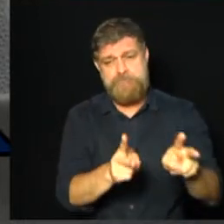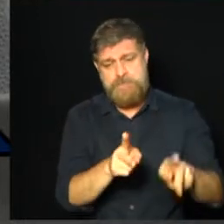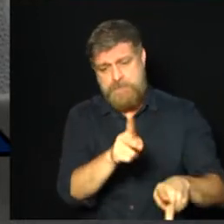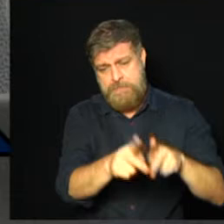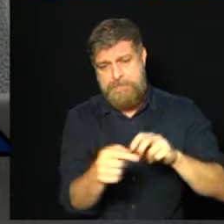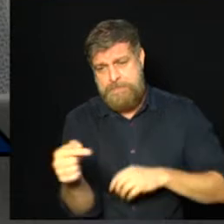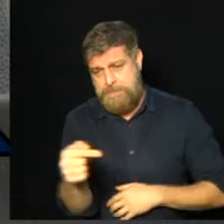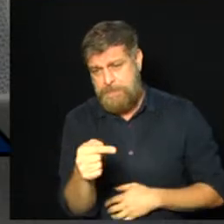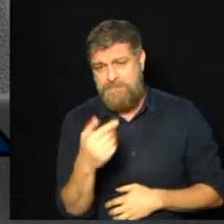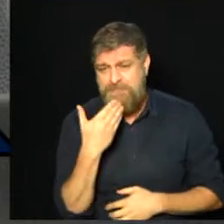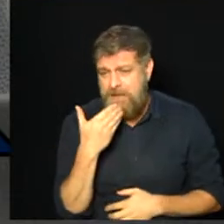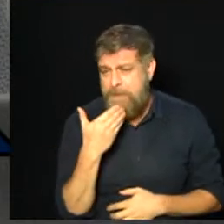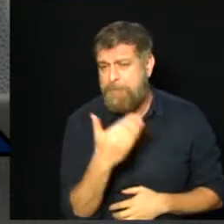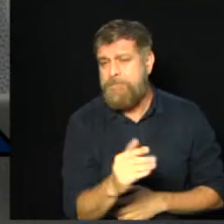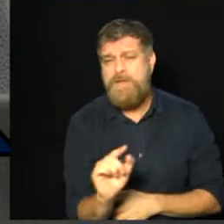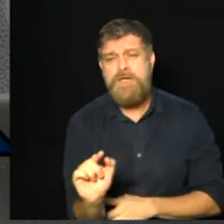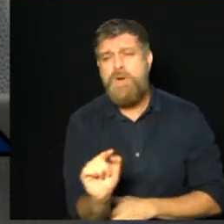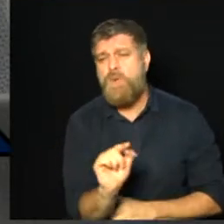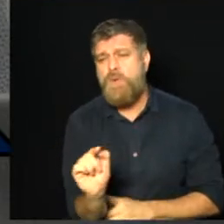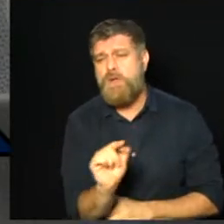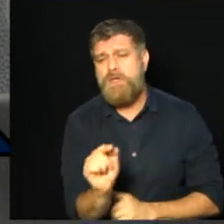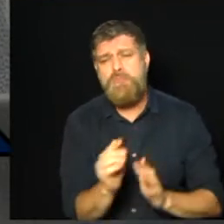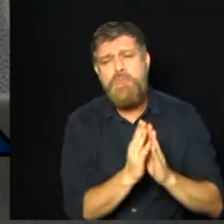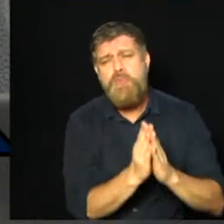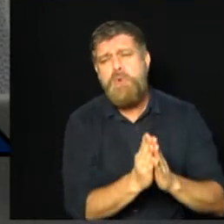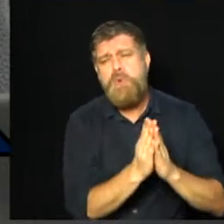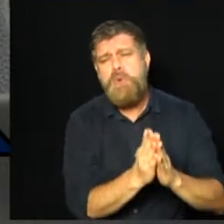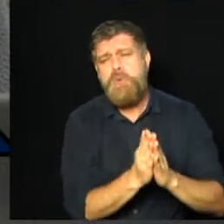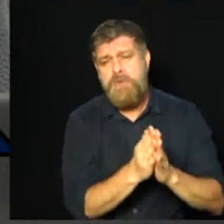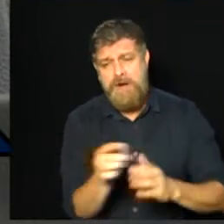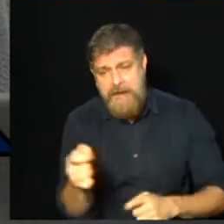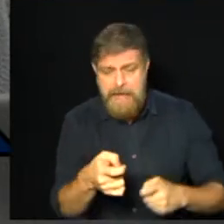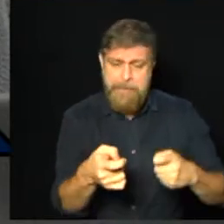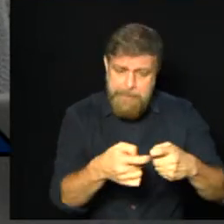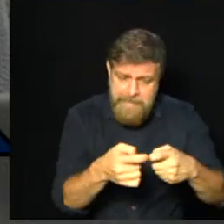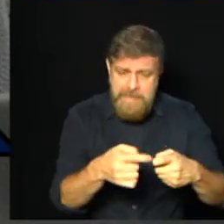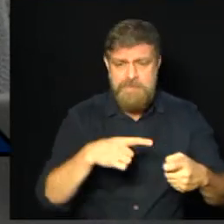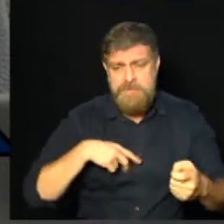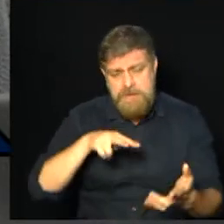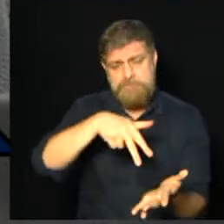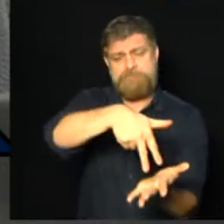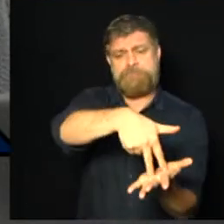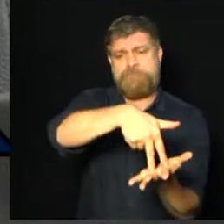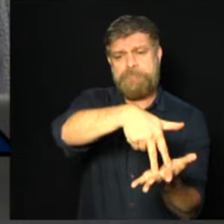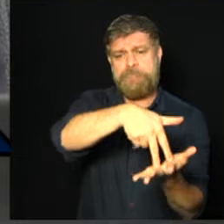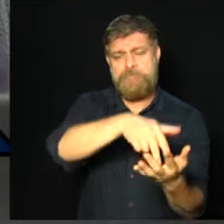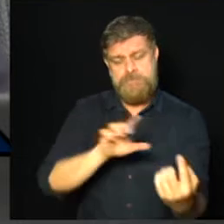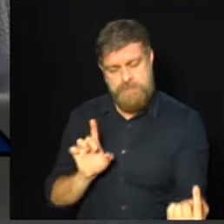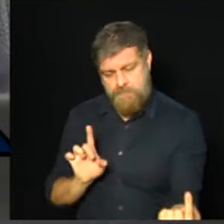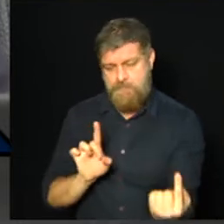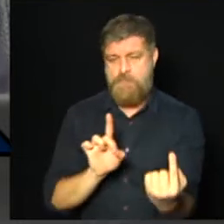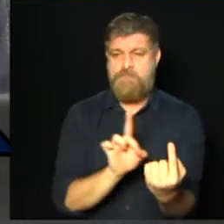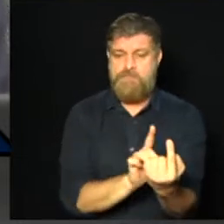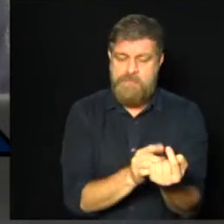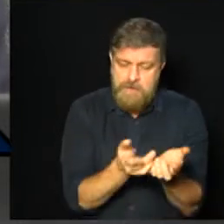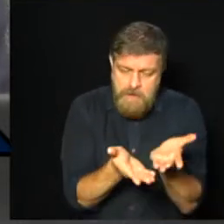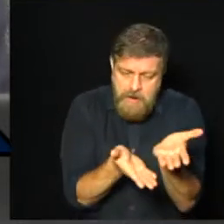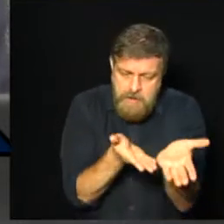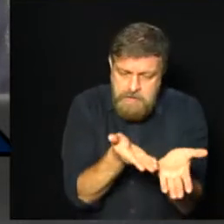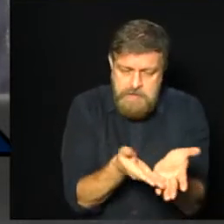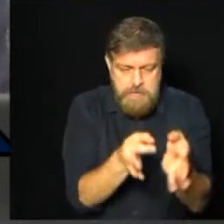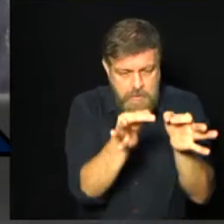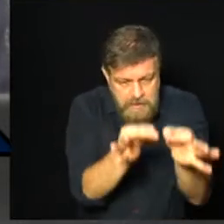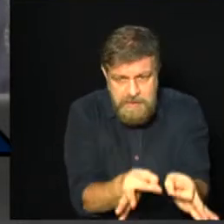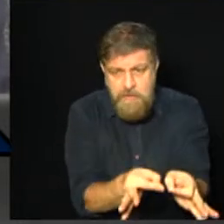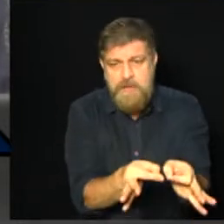região clama é para que tenha o atendimento, e o atendimento adequado,